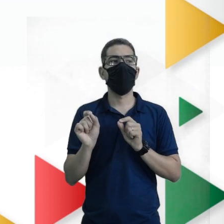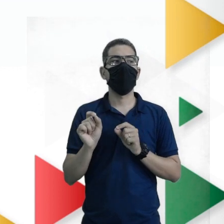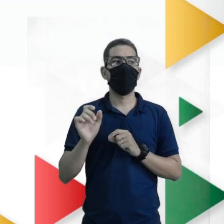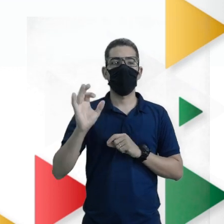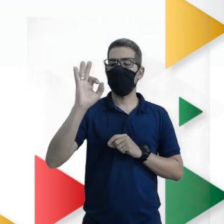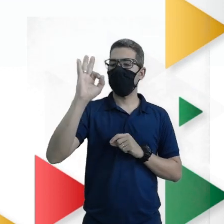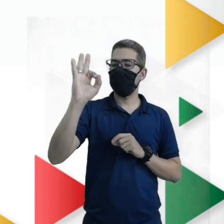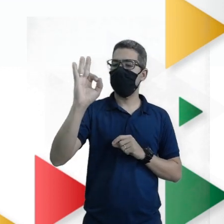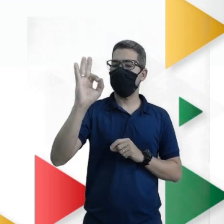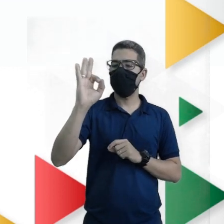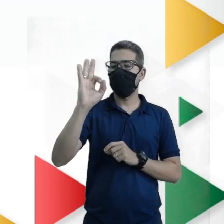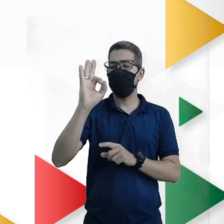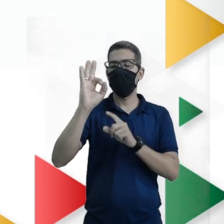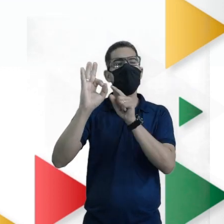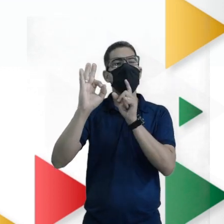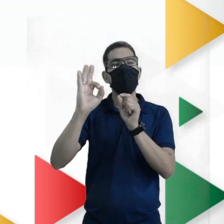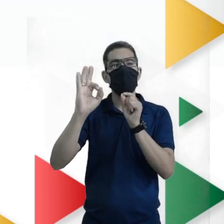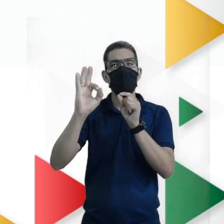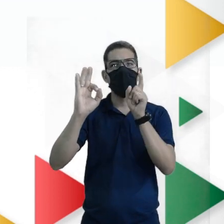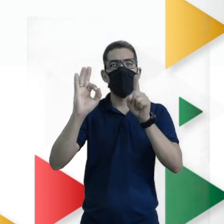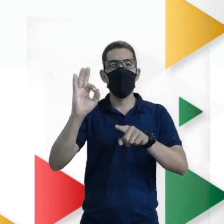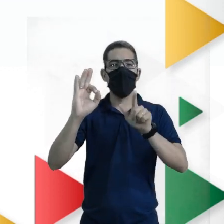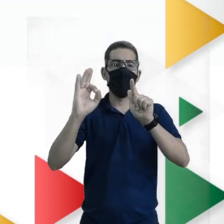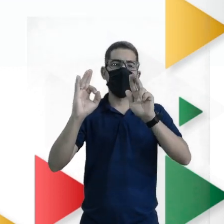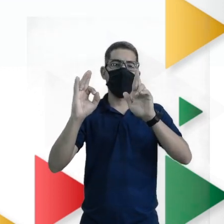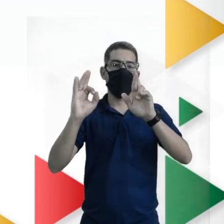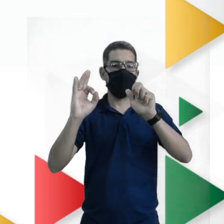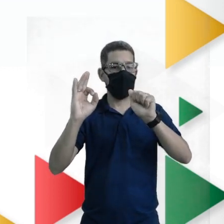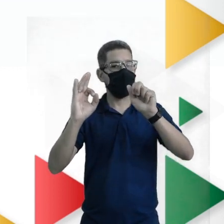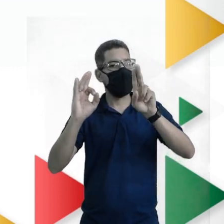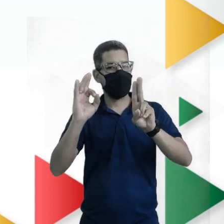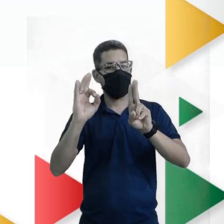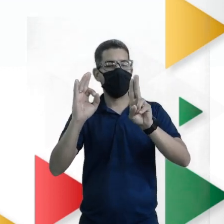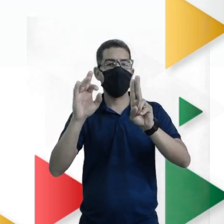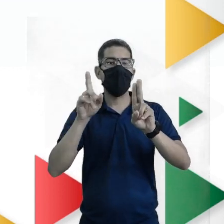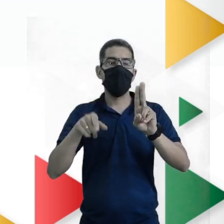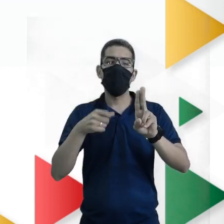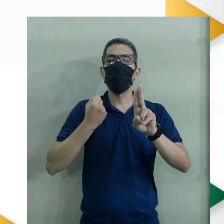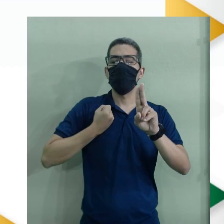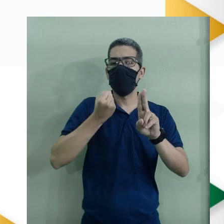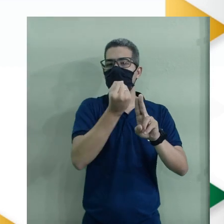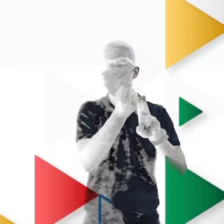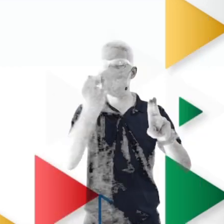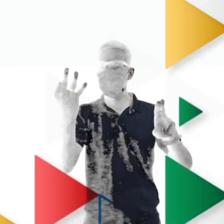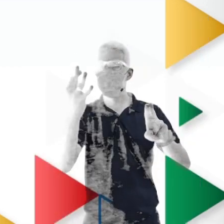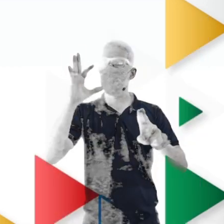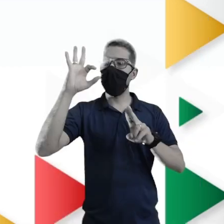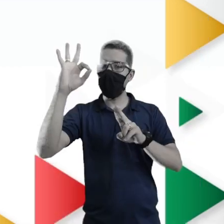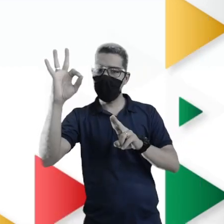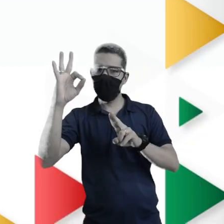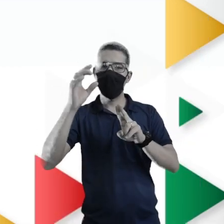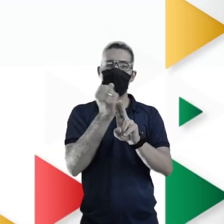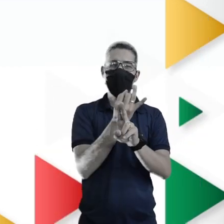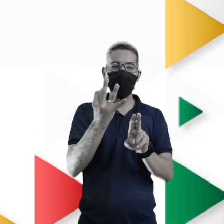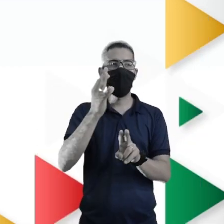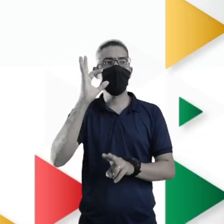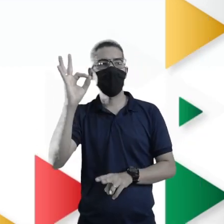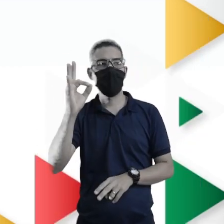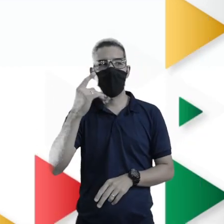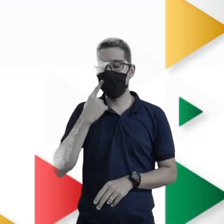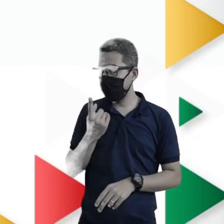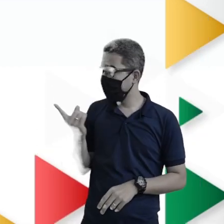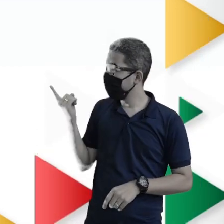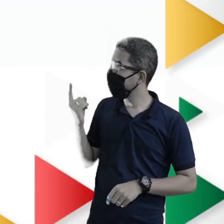gente referencia como sendo grau, que é escrito depois do número, tá tranquilo? Olha a imagem aí comigo,